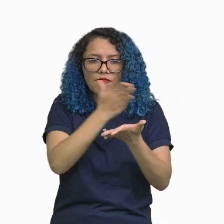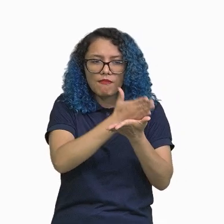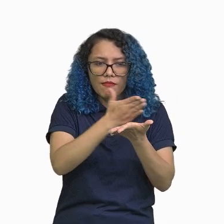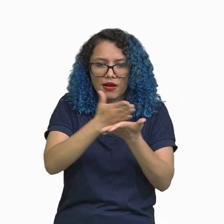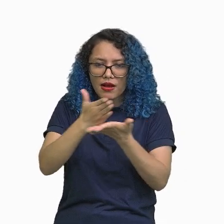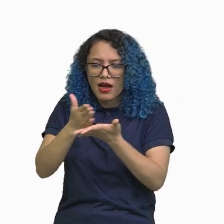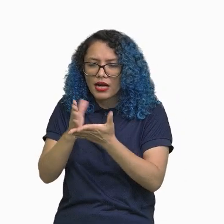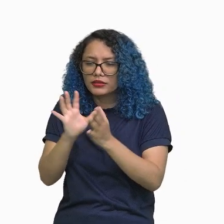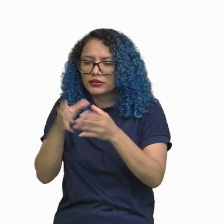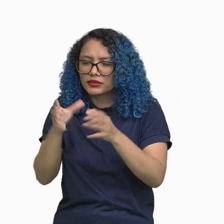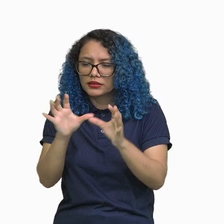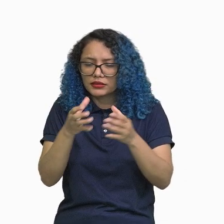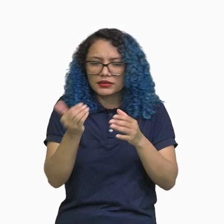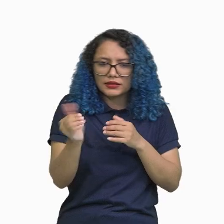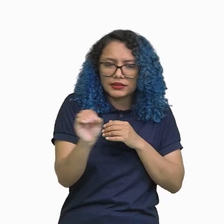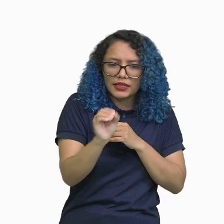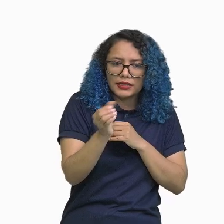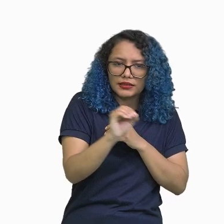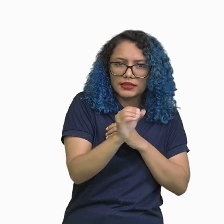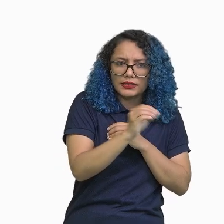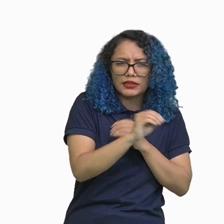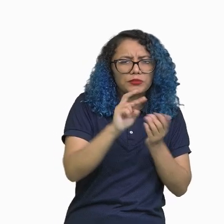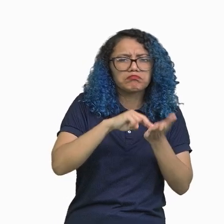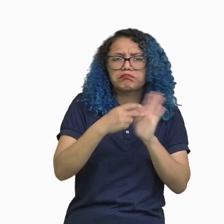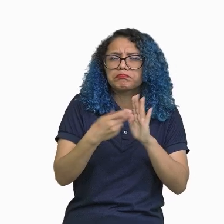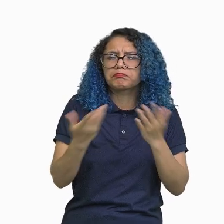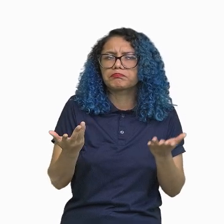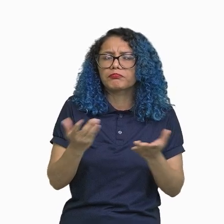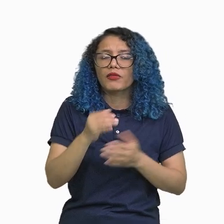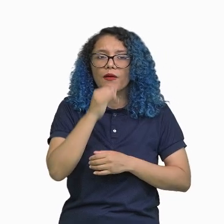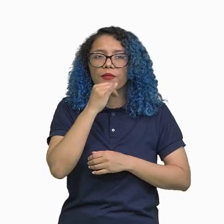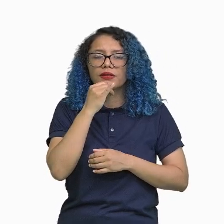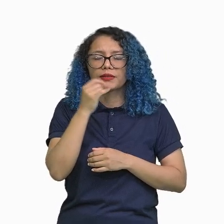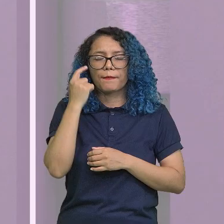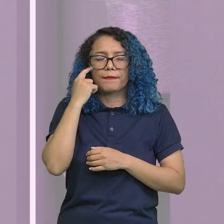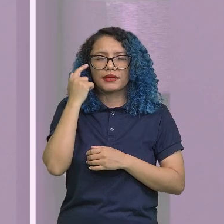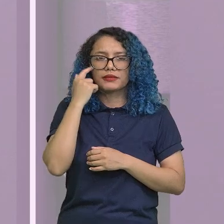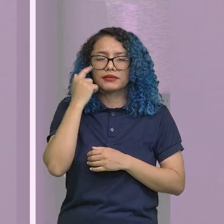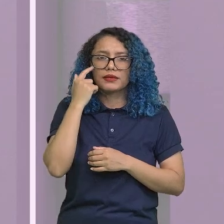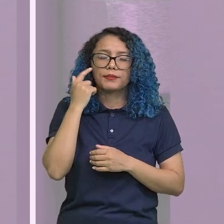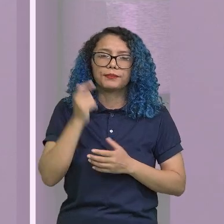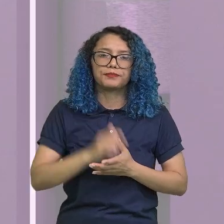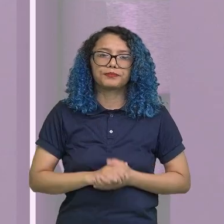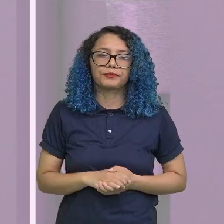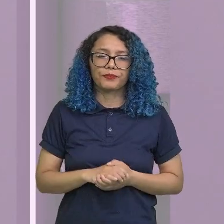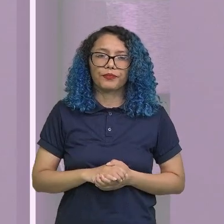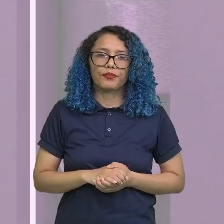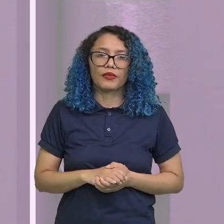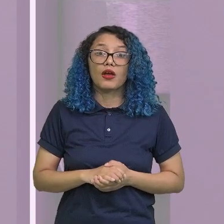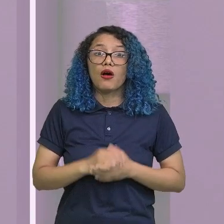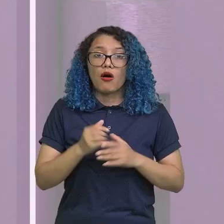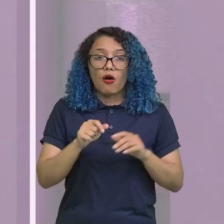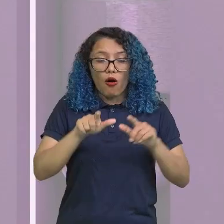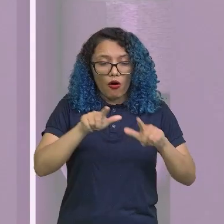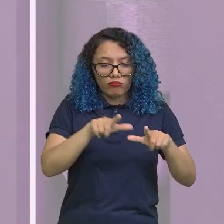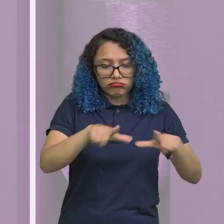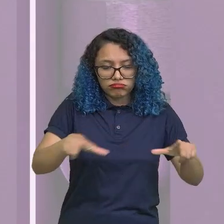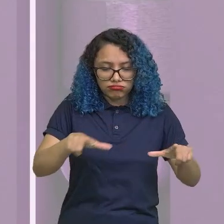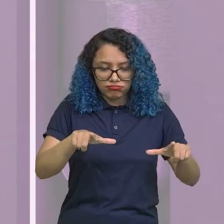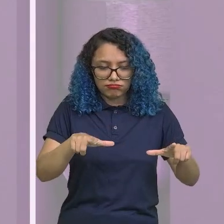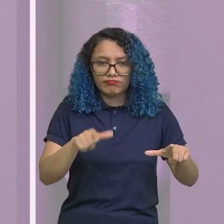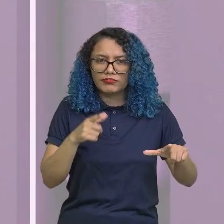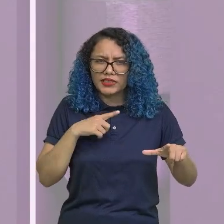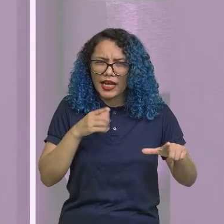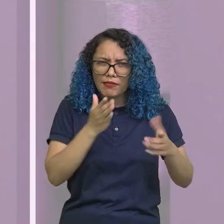Como assim, professora, significa partes em 100? Imagina que você tem ali uma placa dividida em